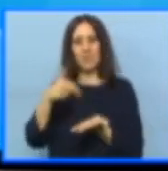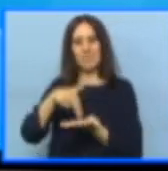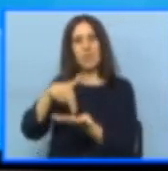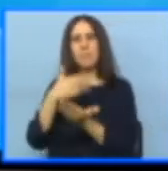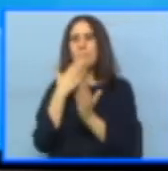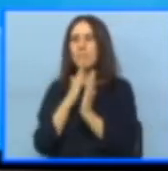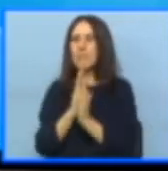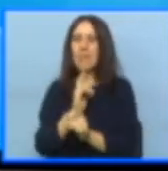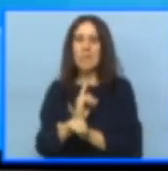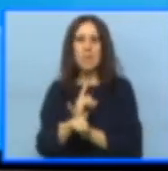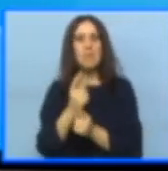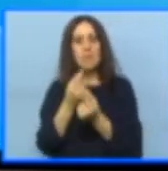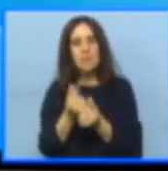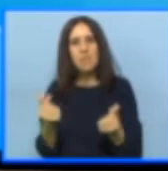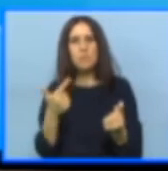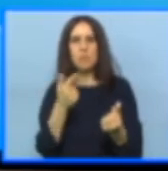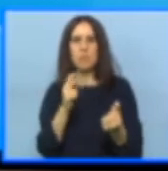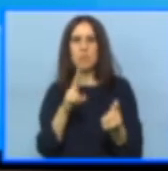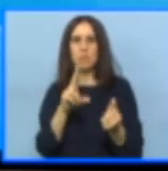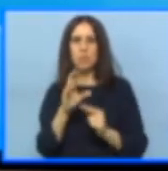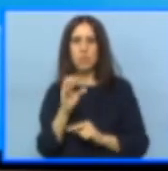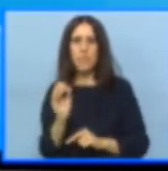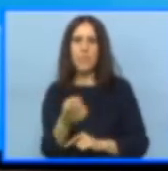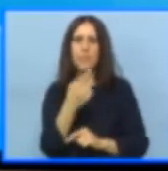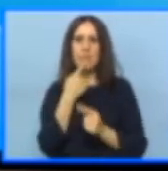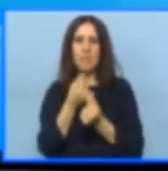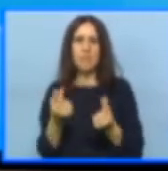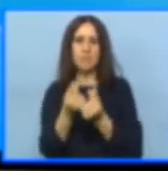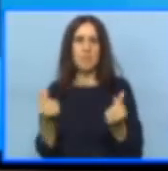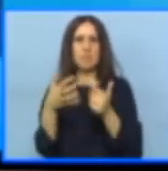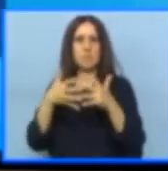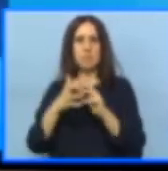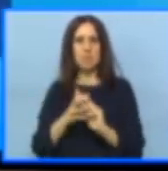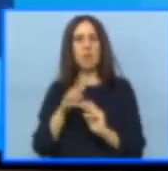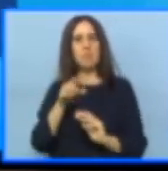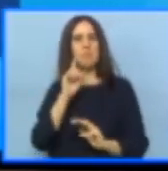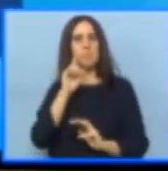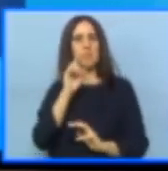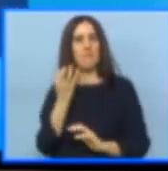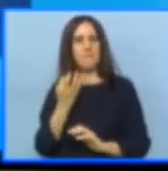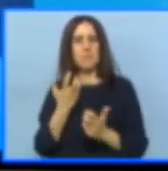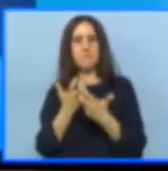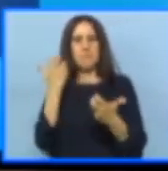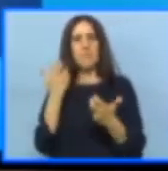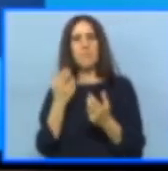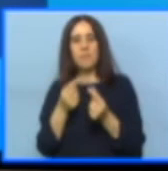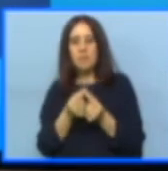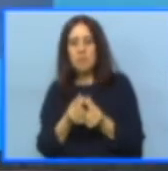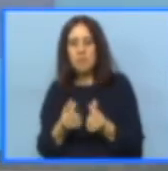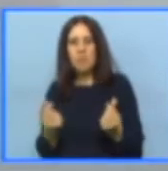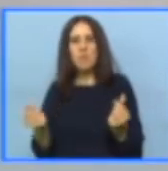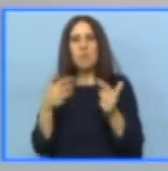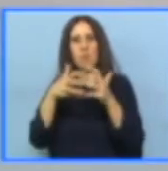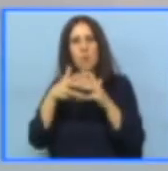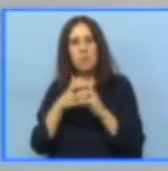mesmo pedido, é rezem o terço. E, portanto, aquilo que aqui está é claramente isso, quer dizer, é realçar a importância da oração do Rosário,